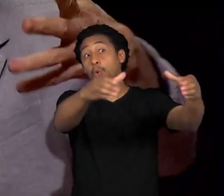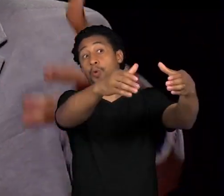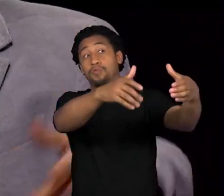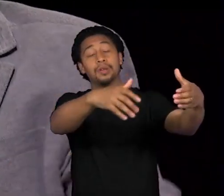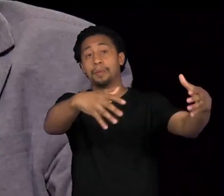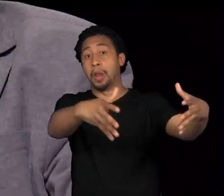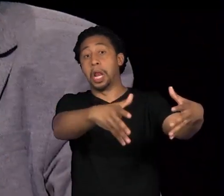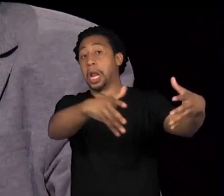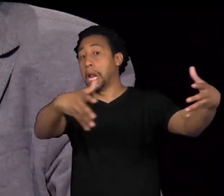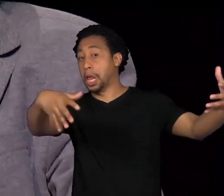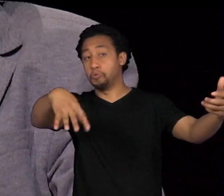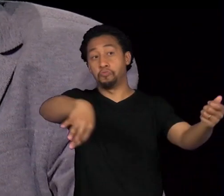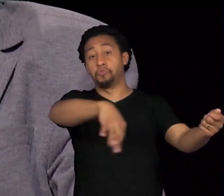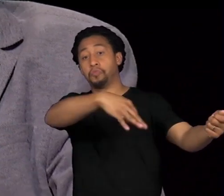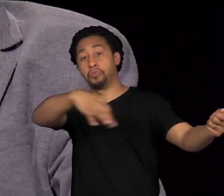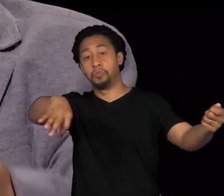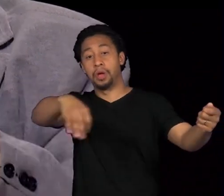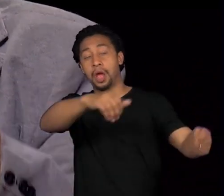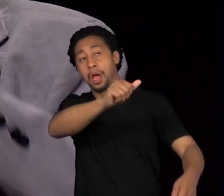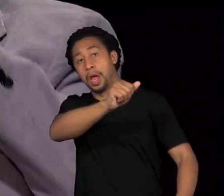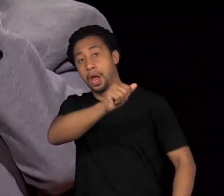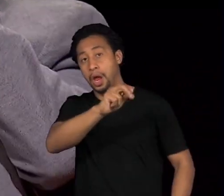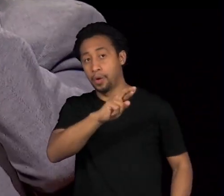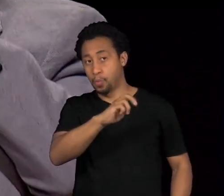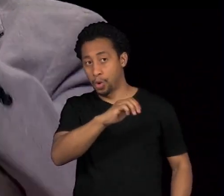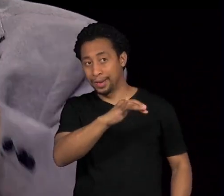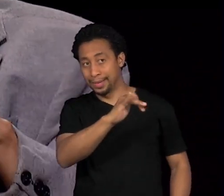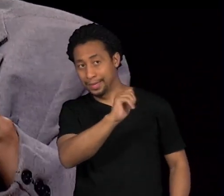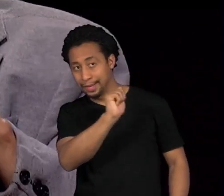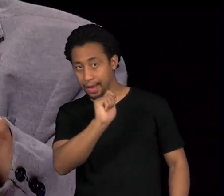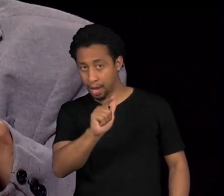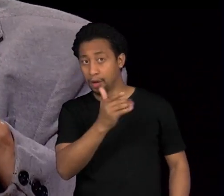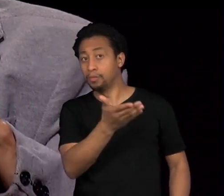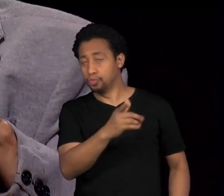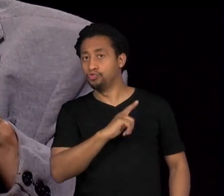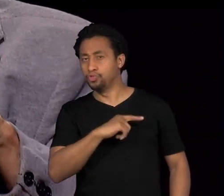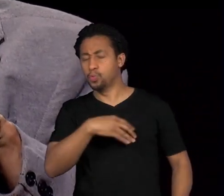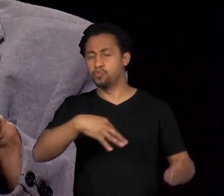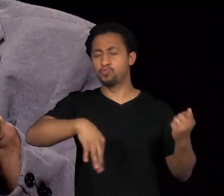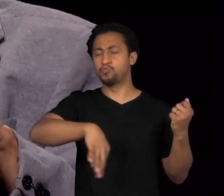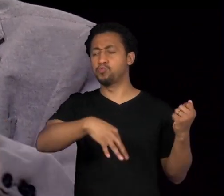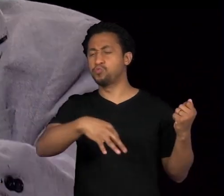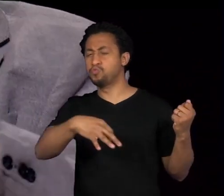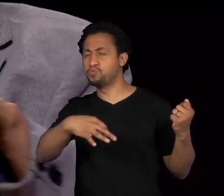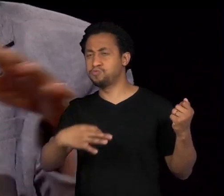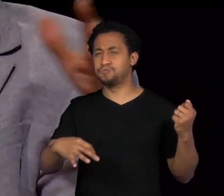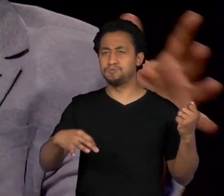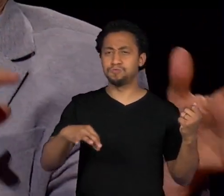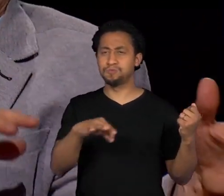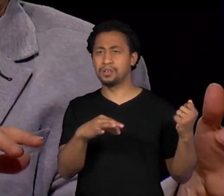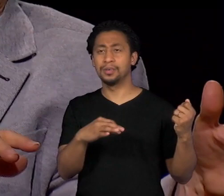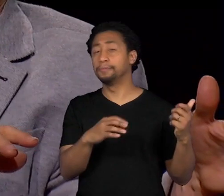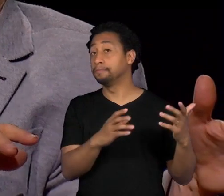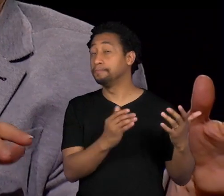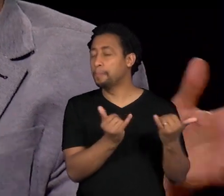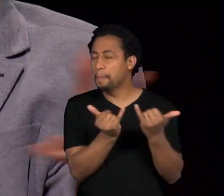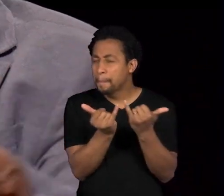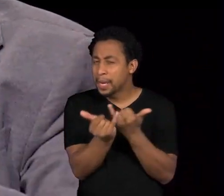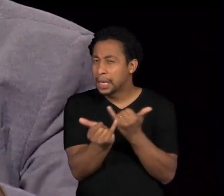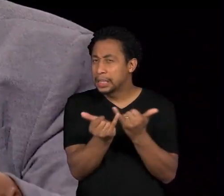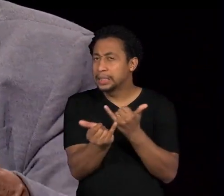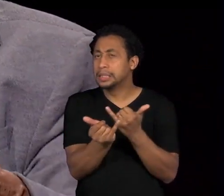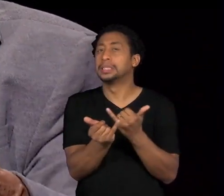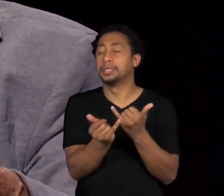orquestra muito completa né e a orquestra armorial tinha uma sonoridade um timbre ainda muito próximo da orquestra de